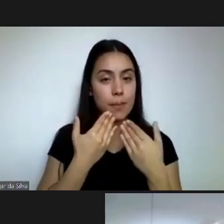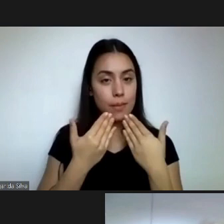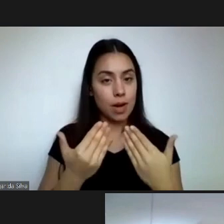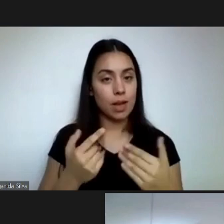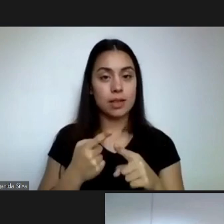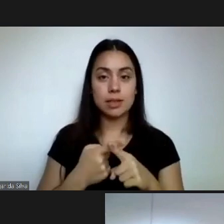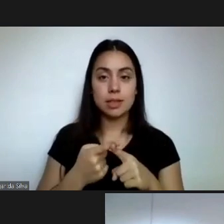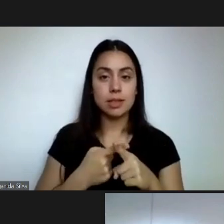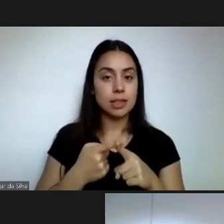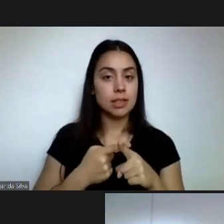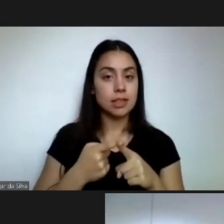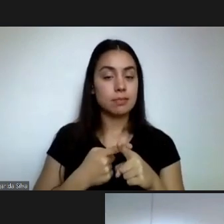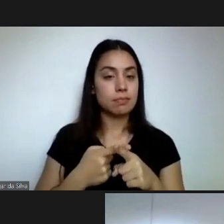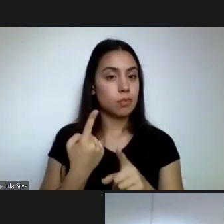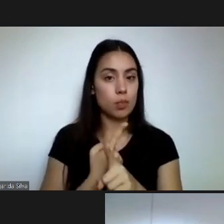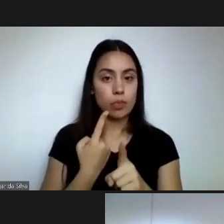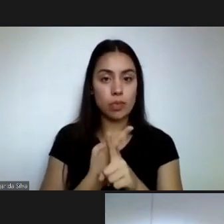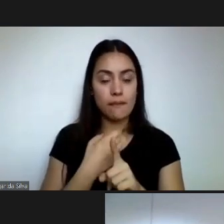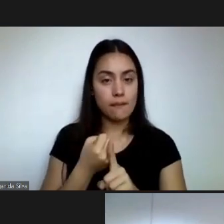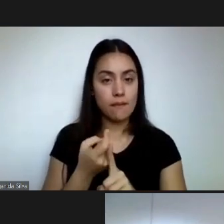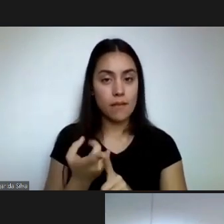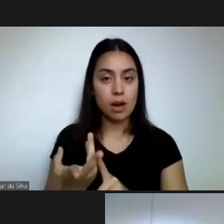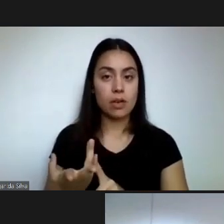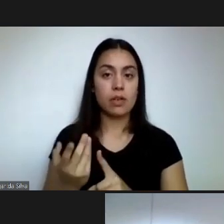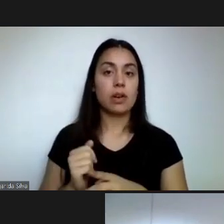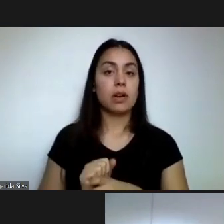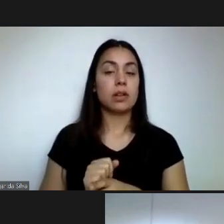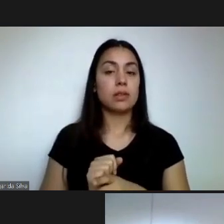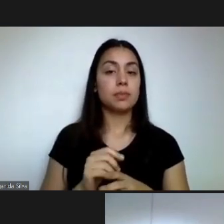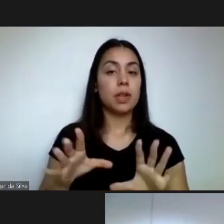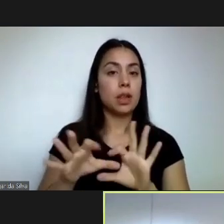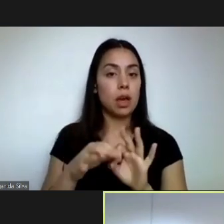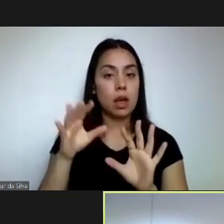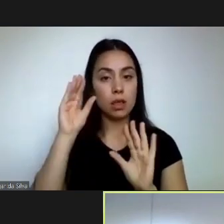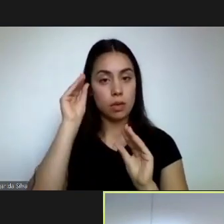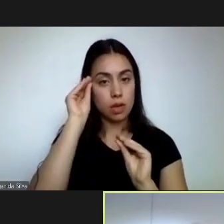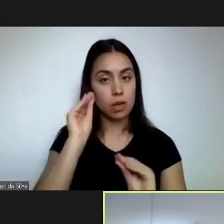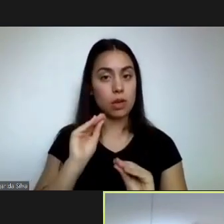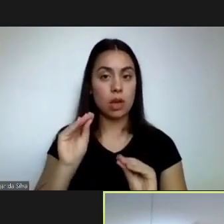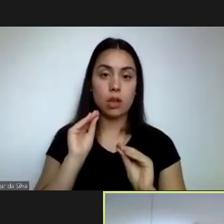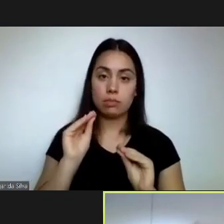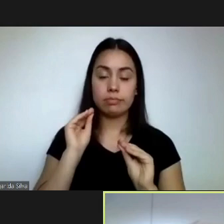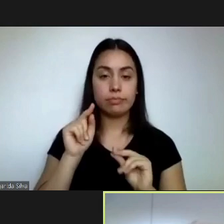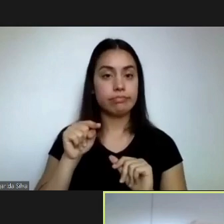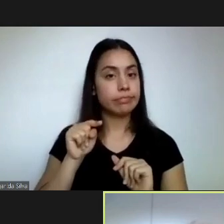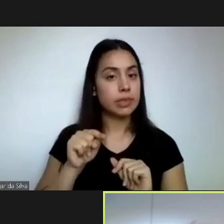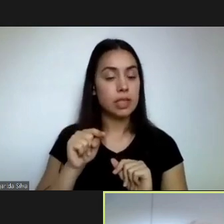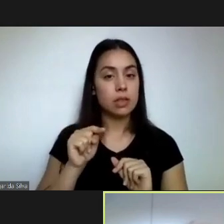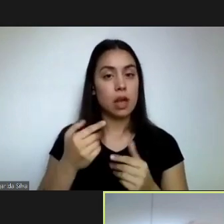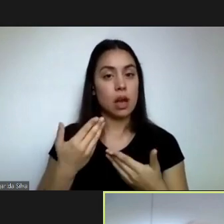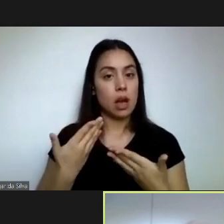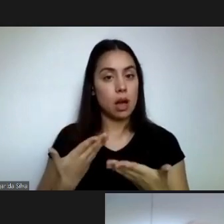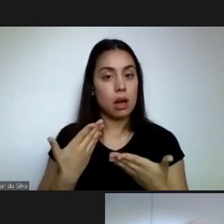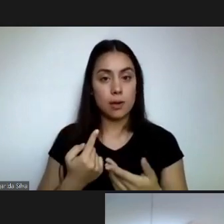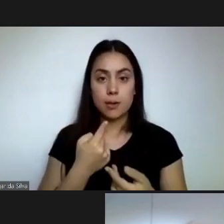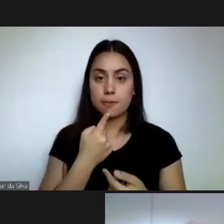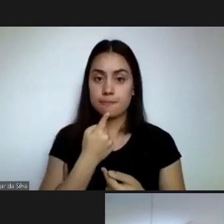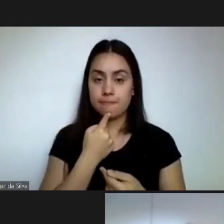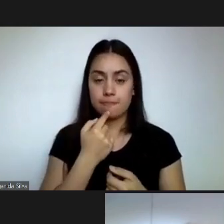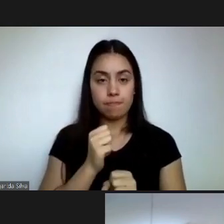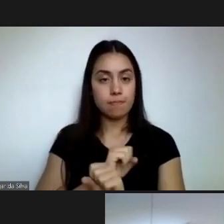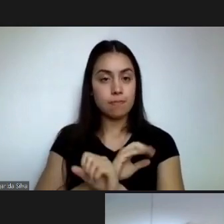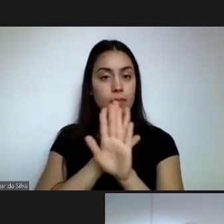aqui imensas coisas também, não é? As questões mais estruturais, a questão da educação é absolutamente evidente. Nós temos aqui já